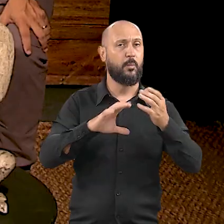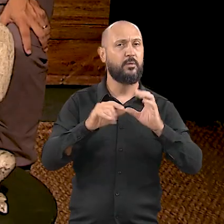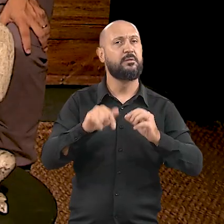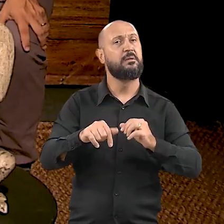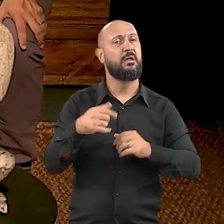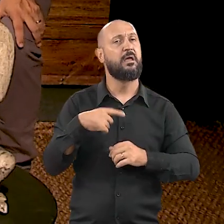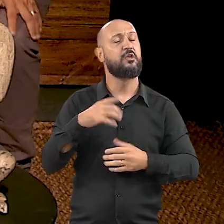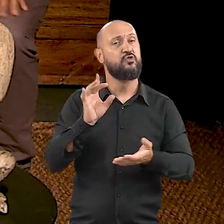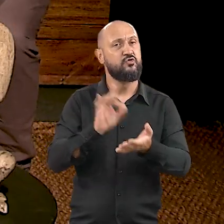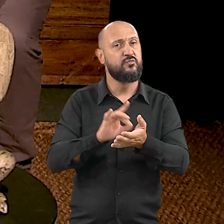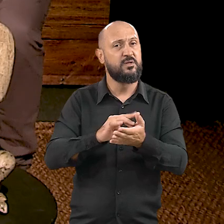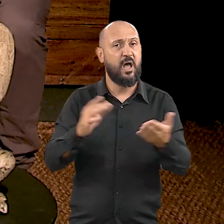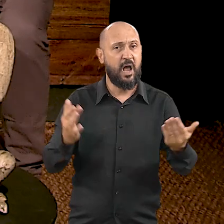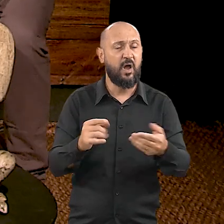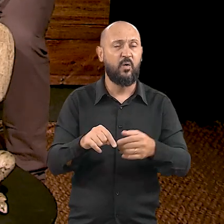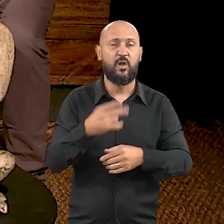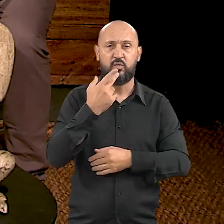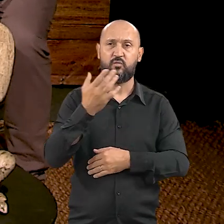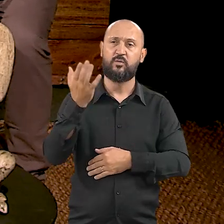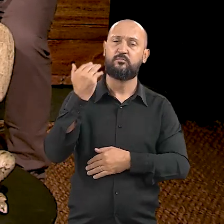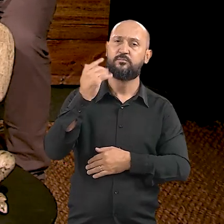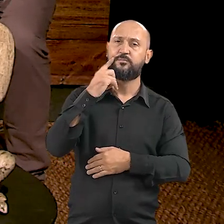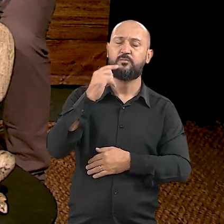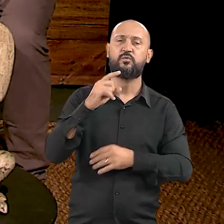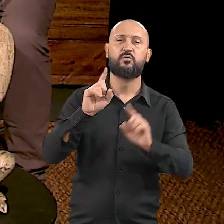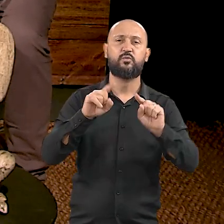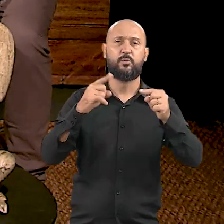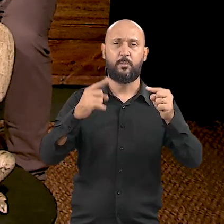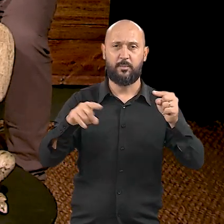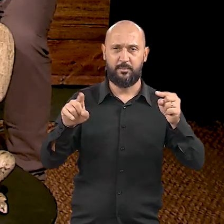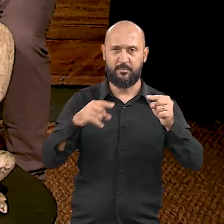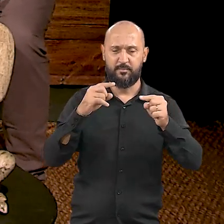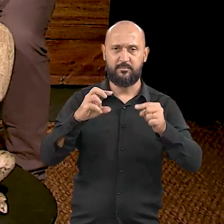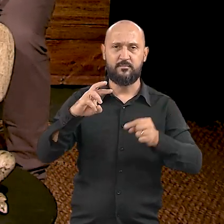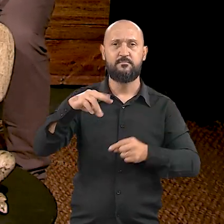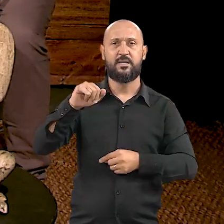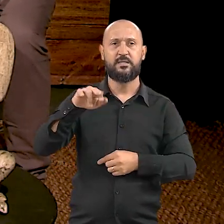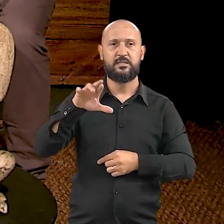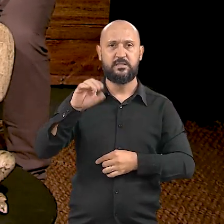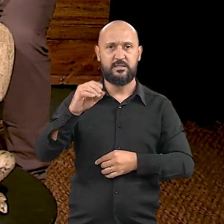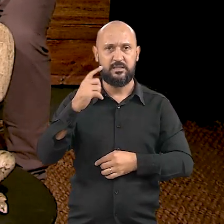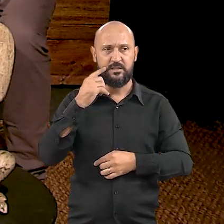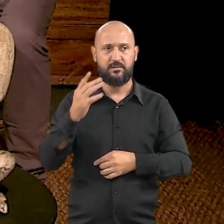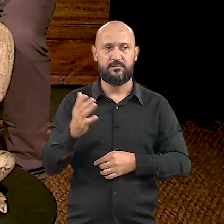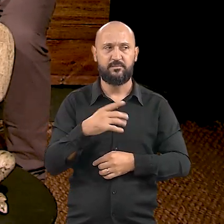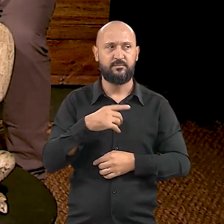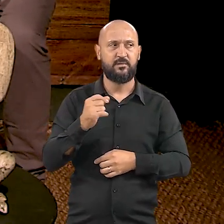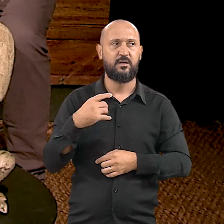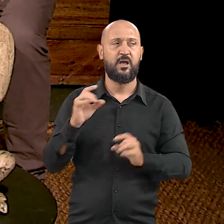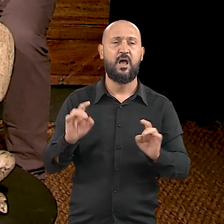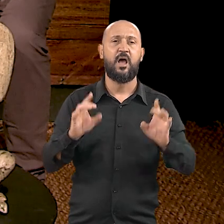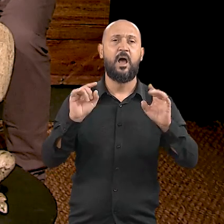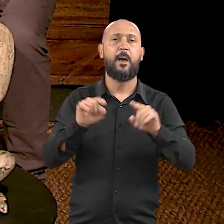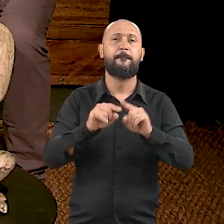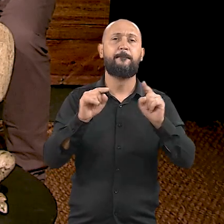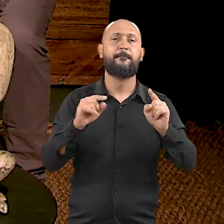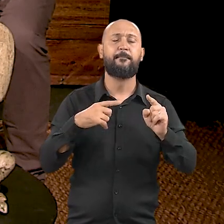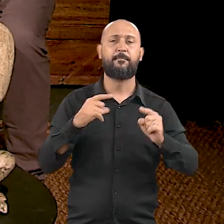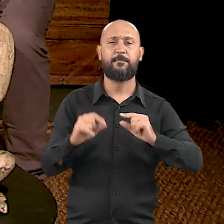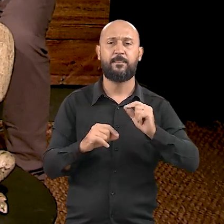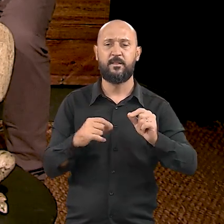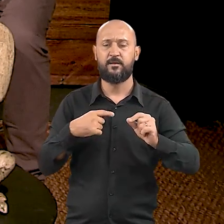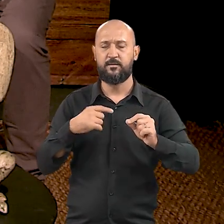temos música de verdade agora. Aqui você falou agora há pouco do maestro Marcelo Fernandes. Poxa, é um queridaço, mas